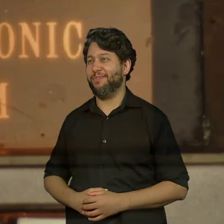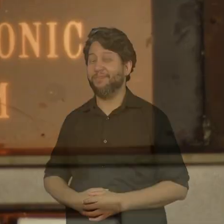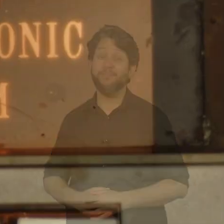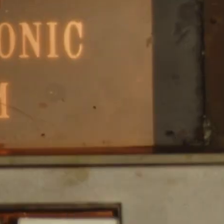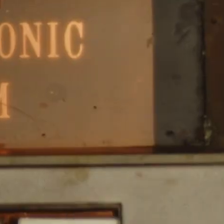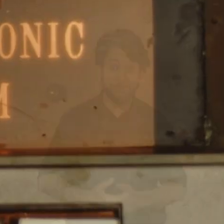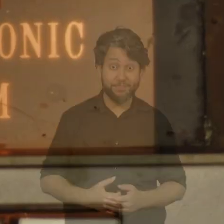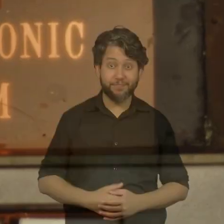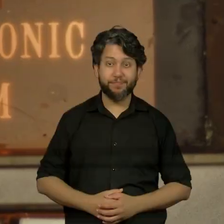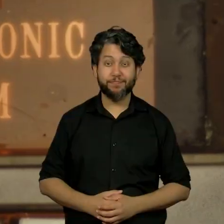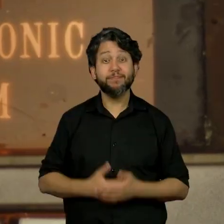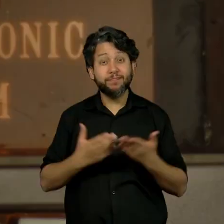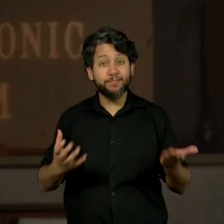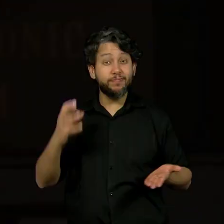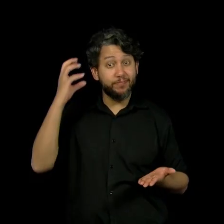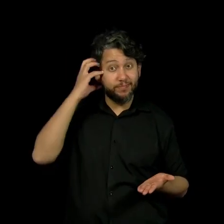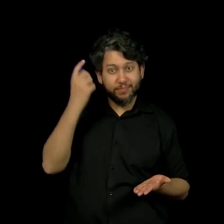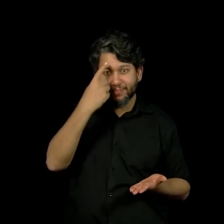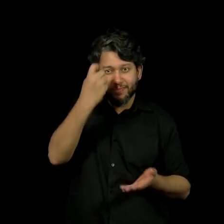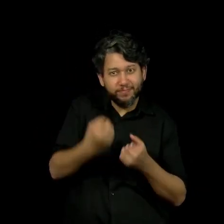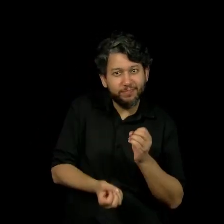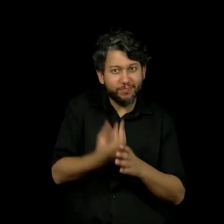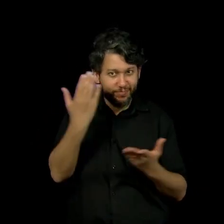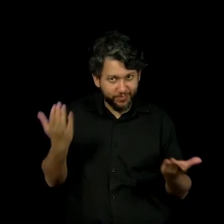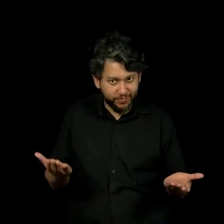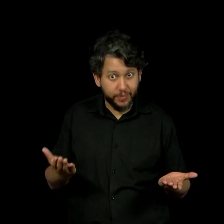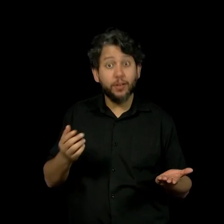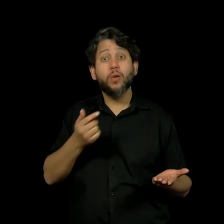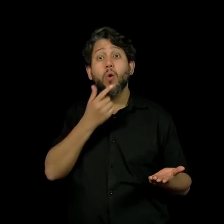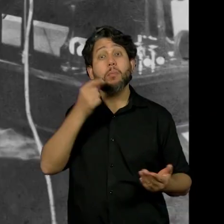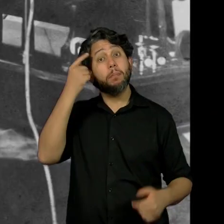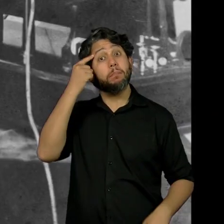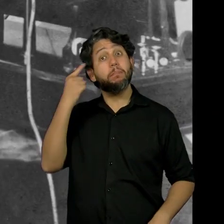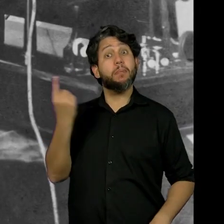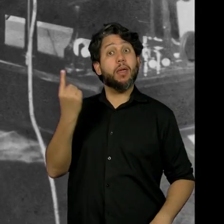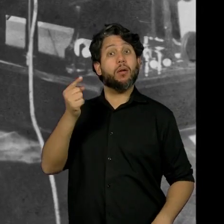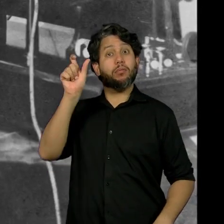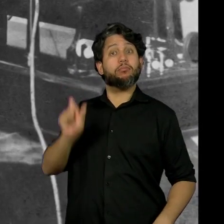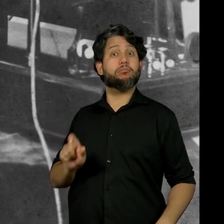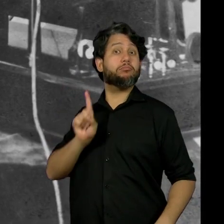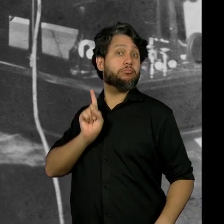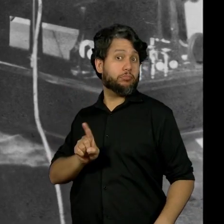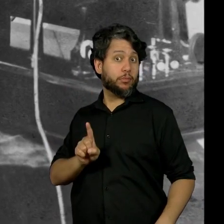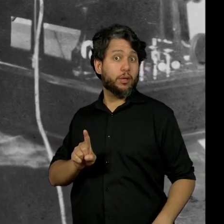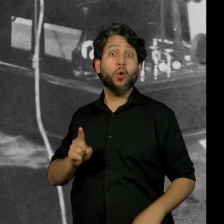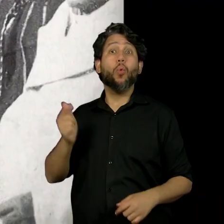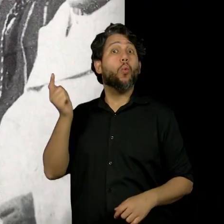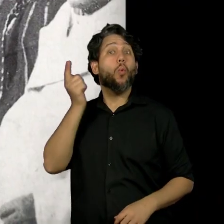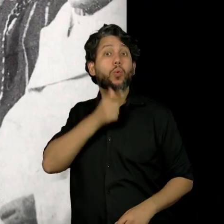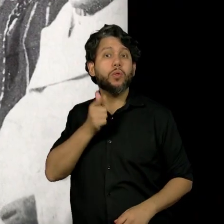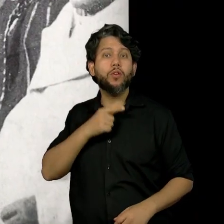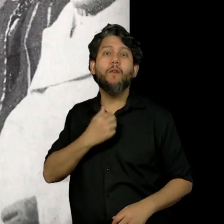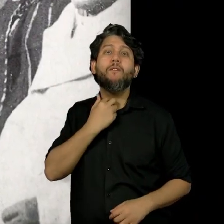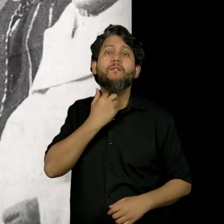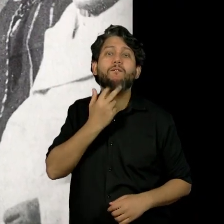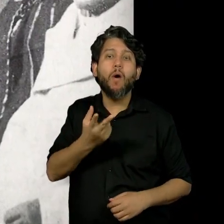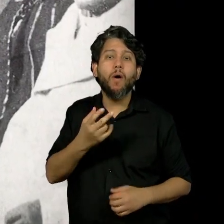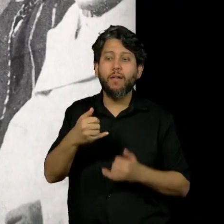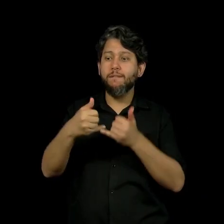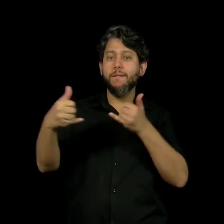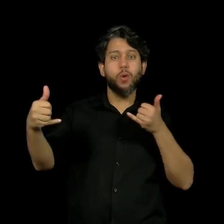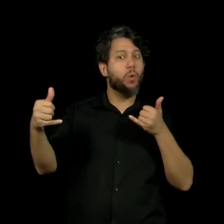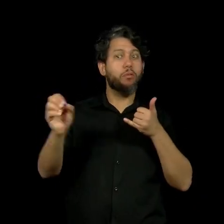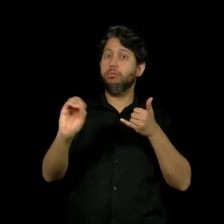A invenção do rádio foi atribuída a Guglielmo Marconi, que fez a primeira transmissão de voz sem fio